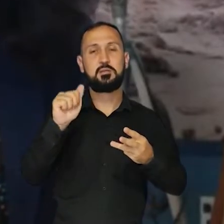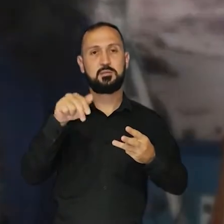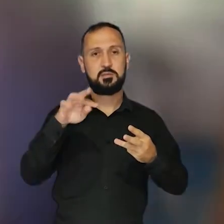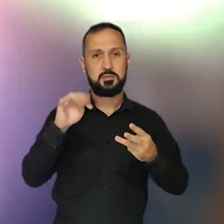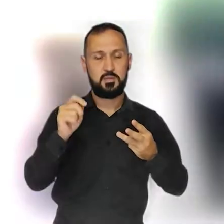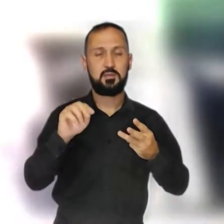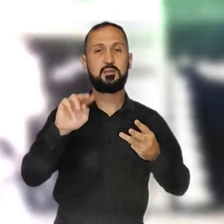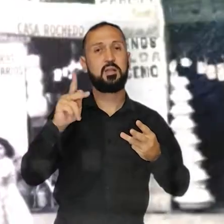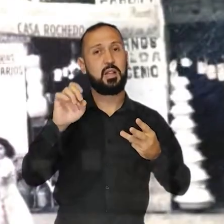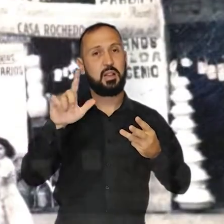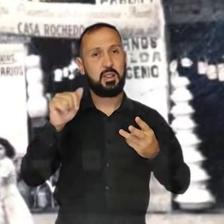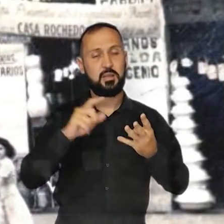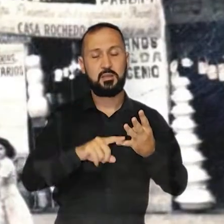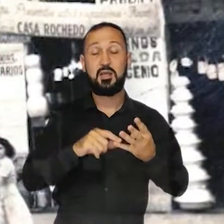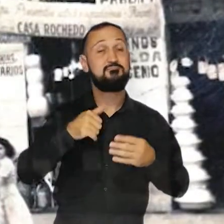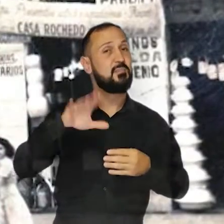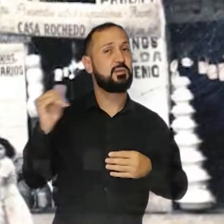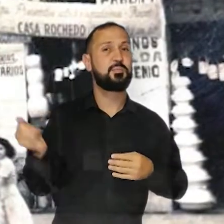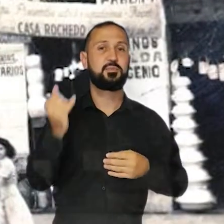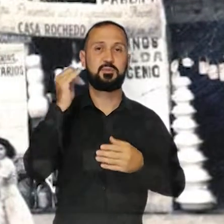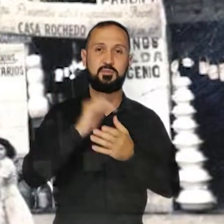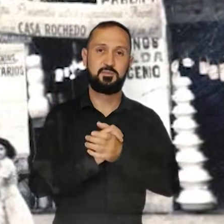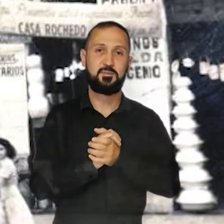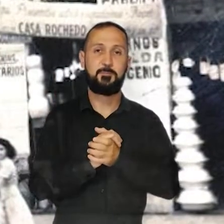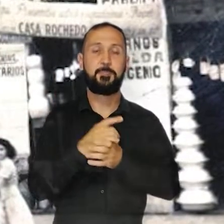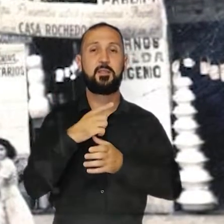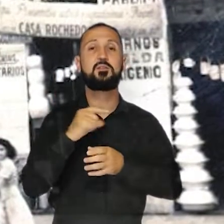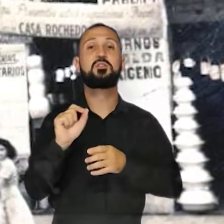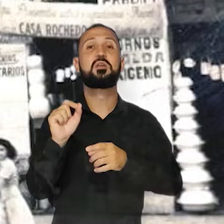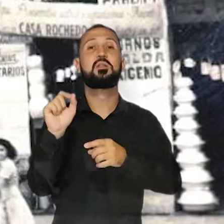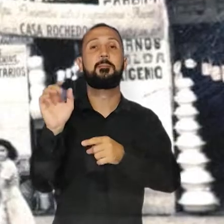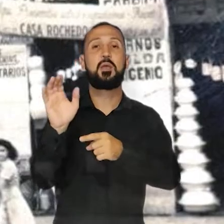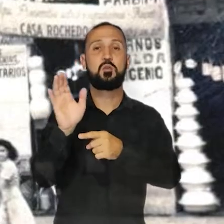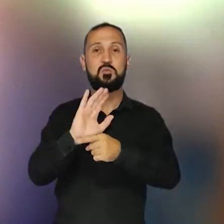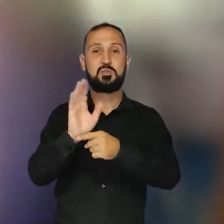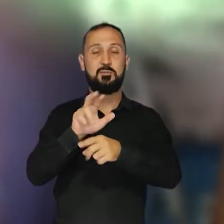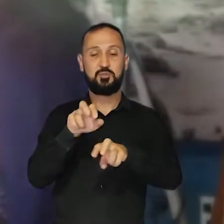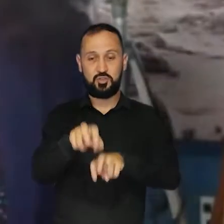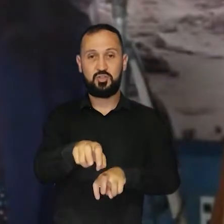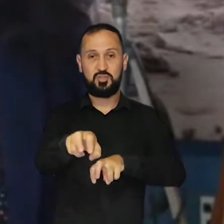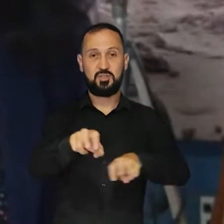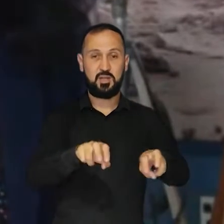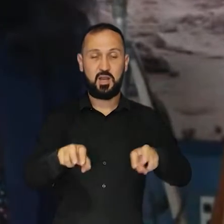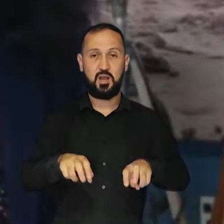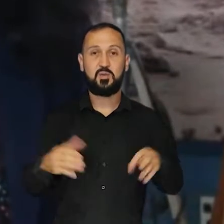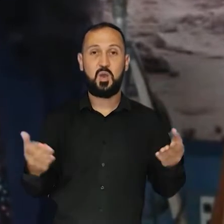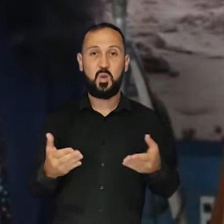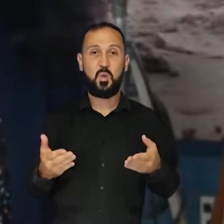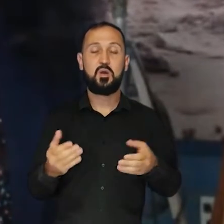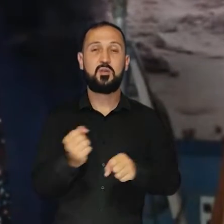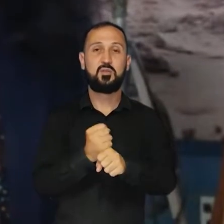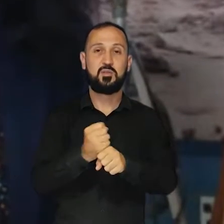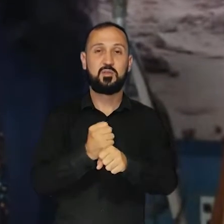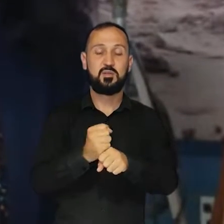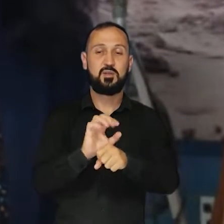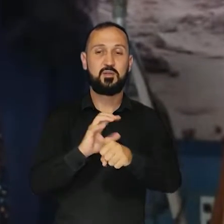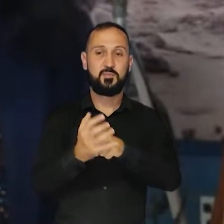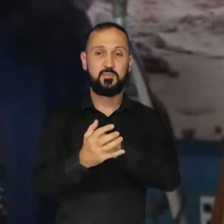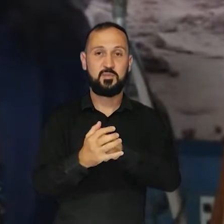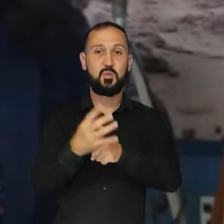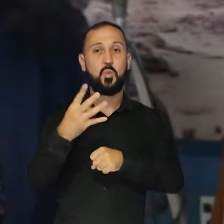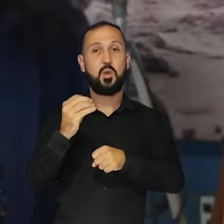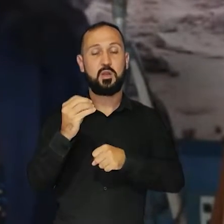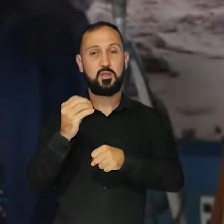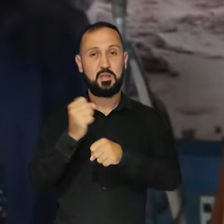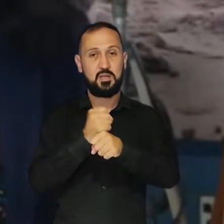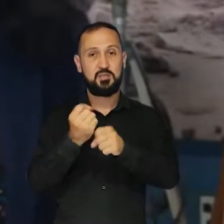que ficava na Dom Aquino. Eram os principais. Só que a gente tinha o Autocine funcionando, né, que ele retorna na